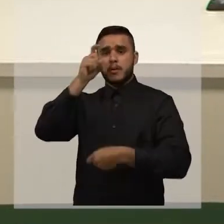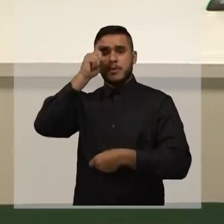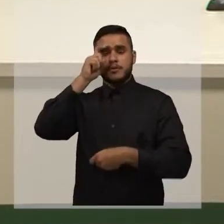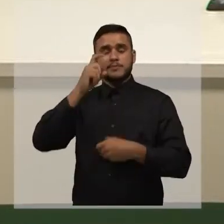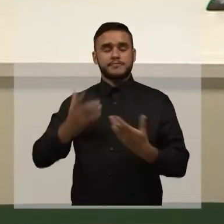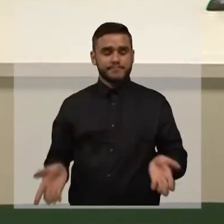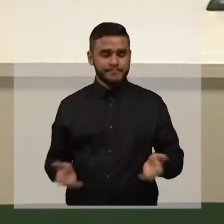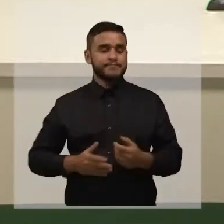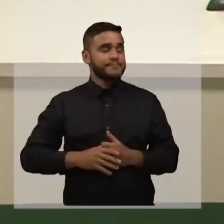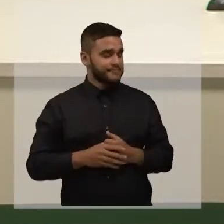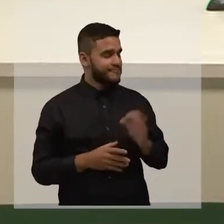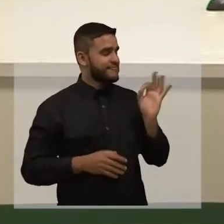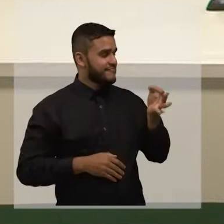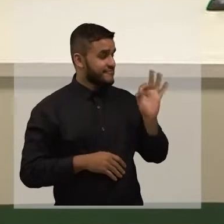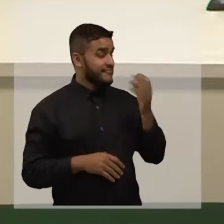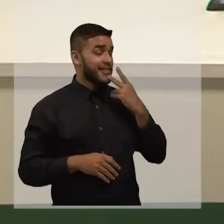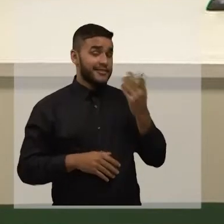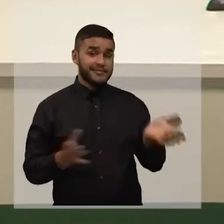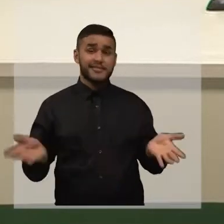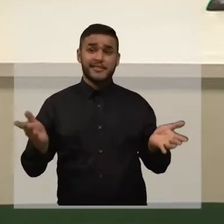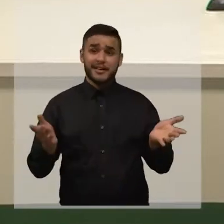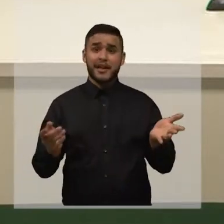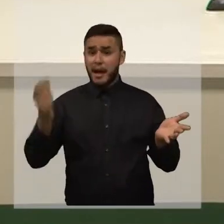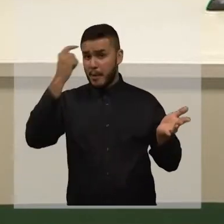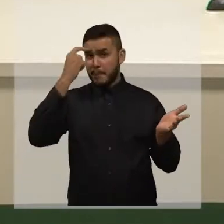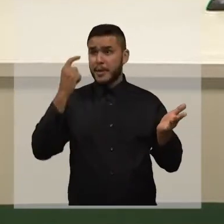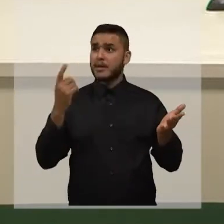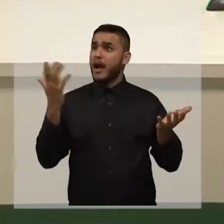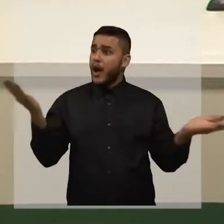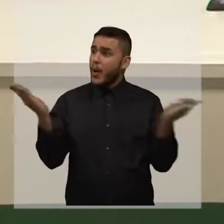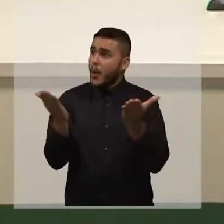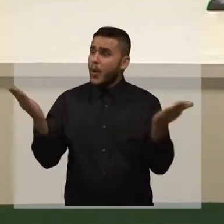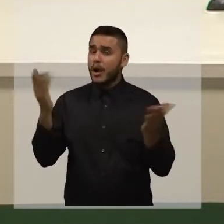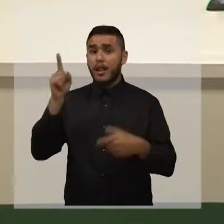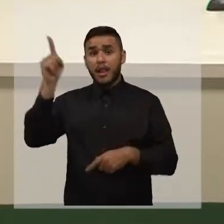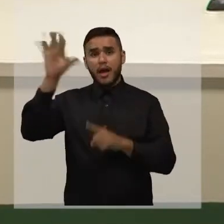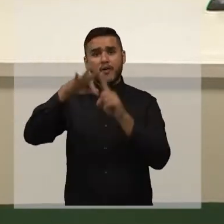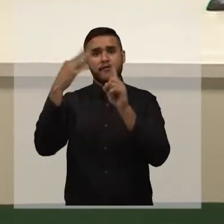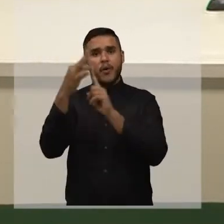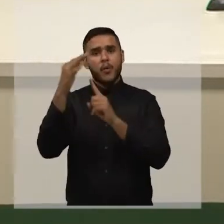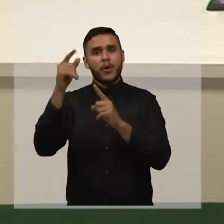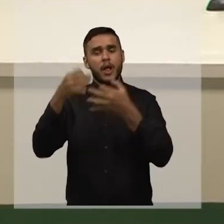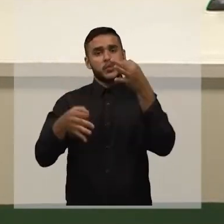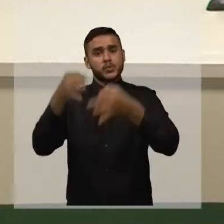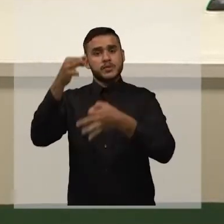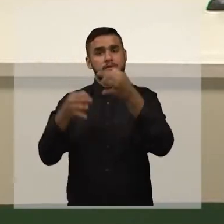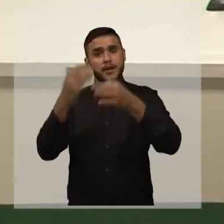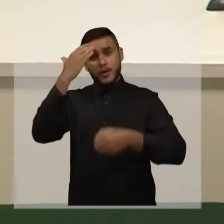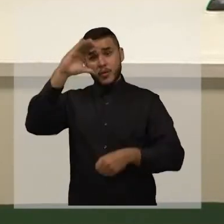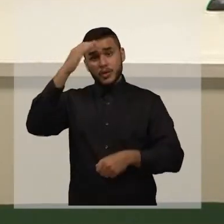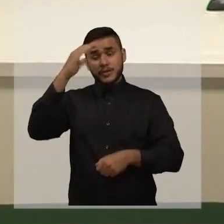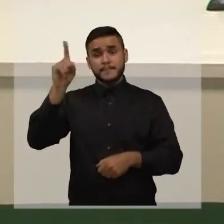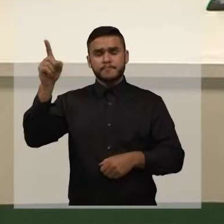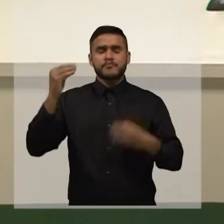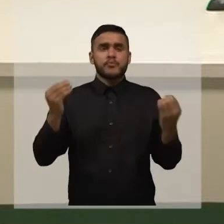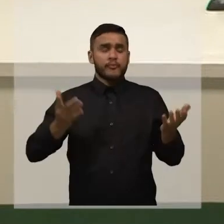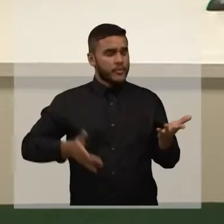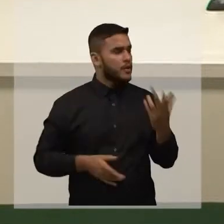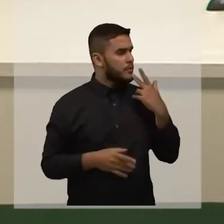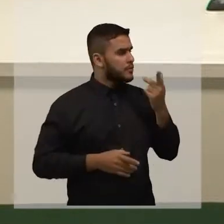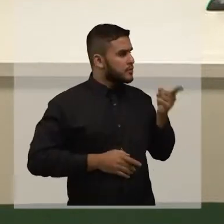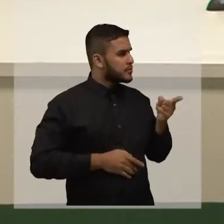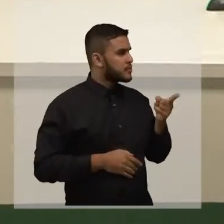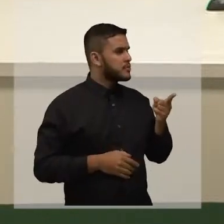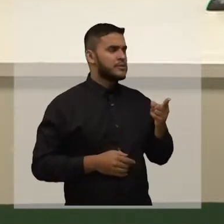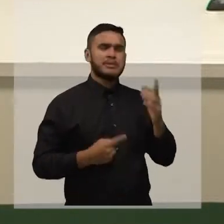vez, Luiz mesmo, porque eu vou lembrar... É o senso comum, né? Não, Você não, cria mas esse vou senso lembrar comum. isso aqui, é bom te lembrar isso aqui, porque essa história de você repetir uma mentira